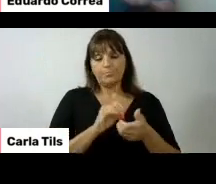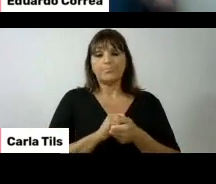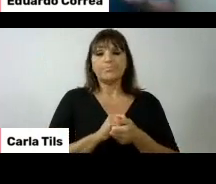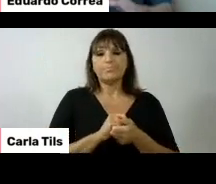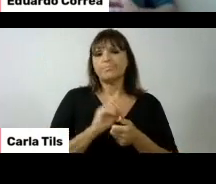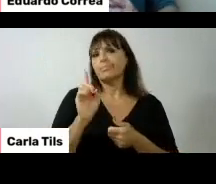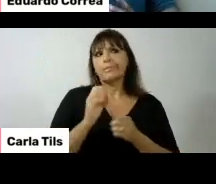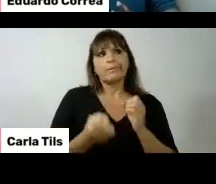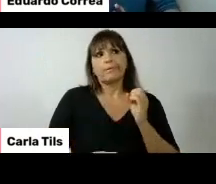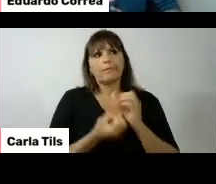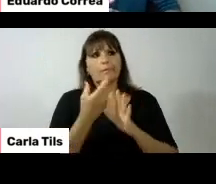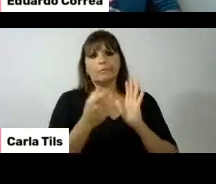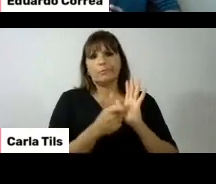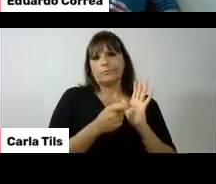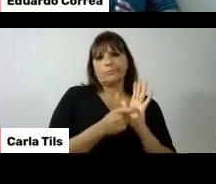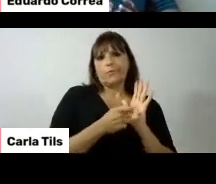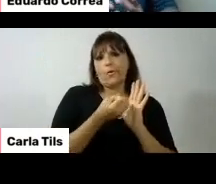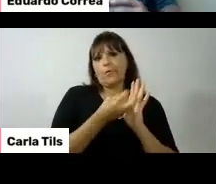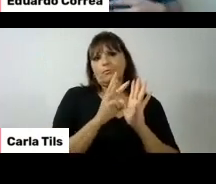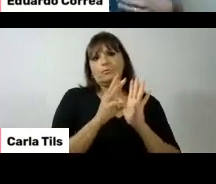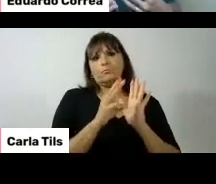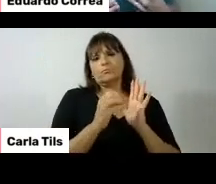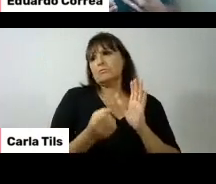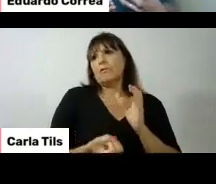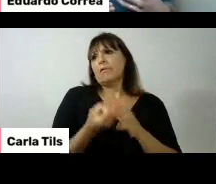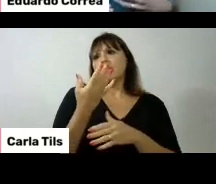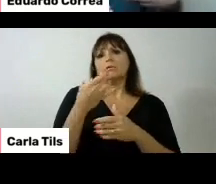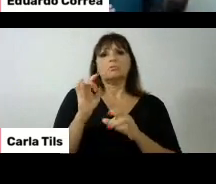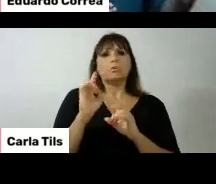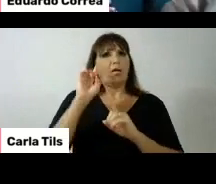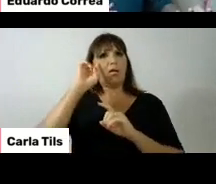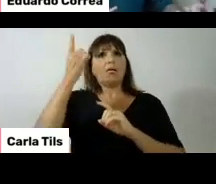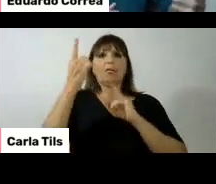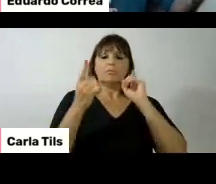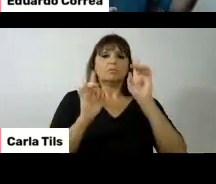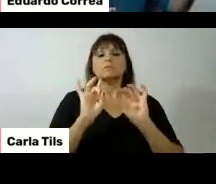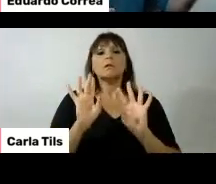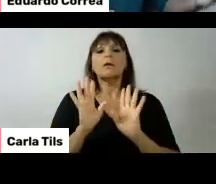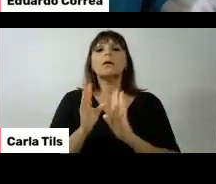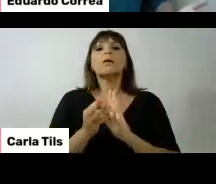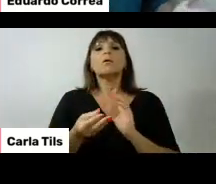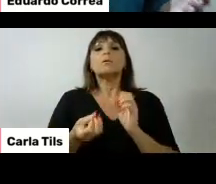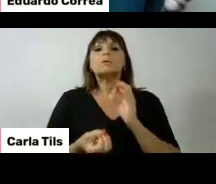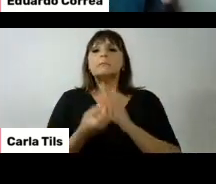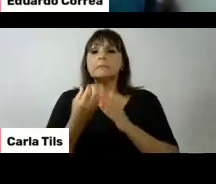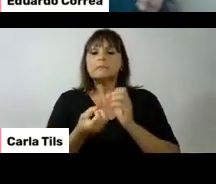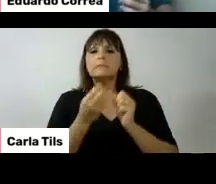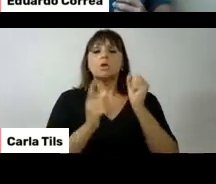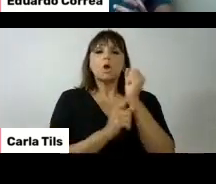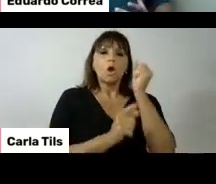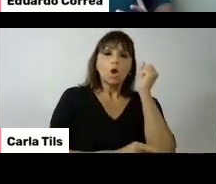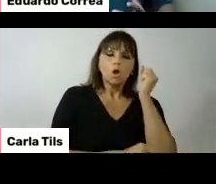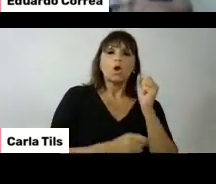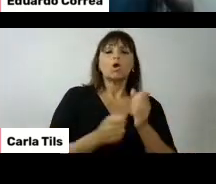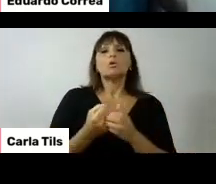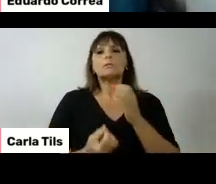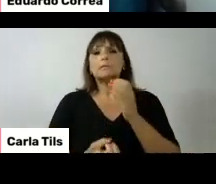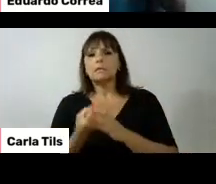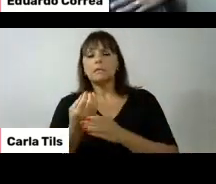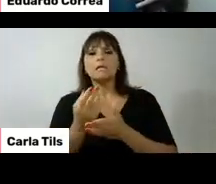software por criar software. Nós não implementamos códigos ou criamos design ou implementamos